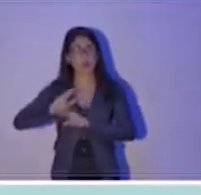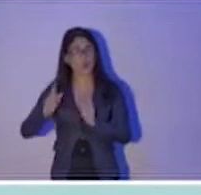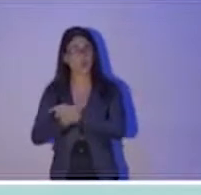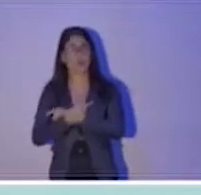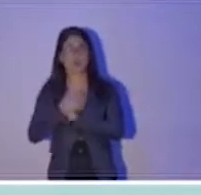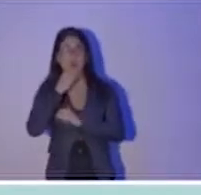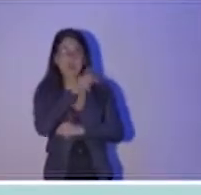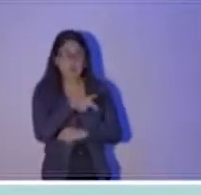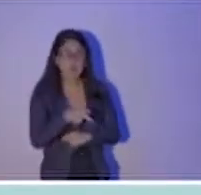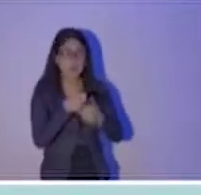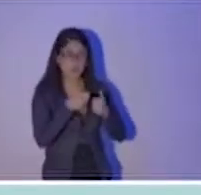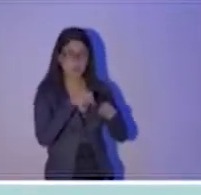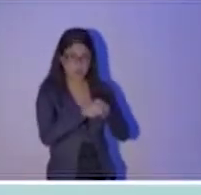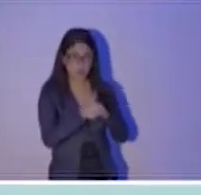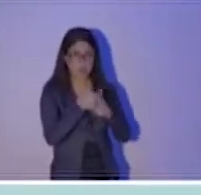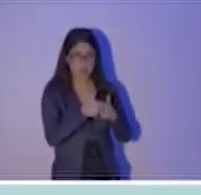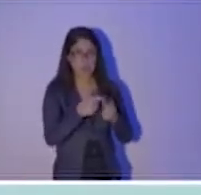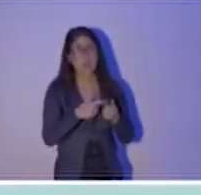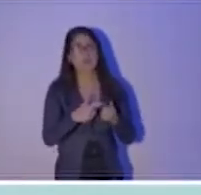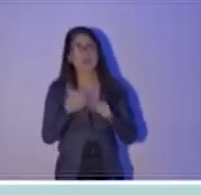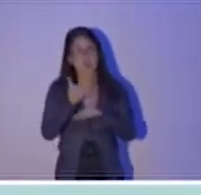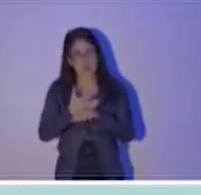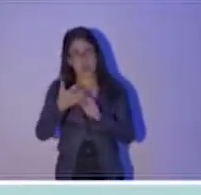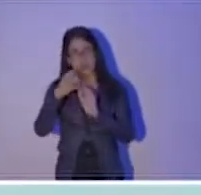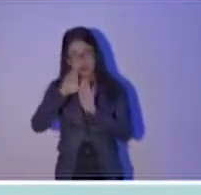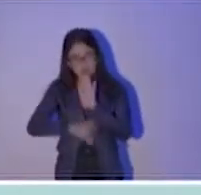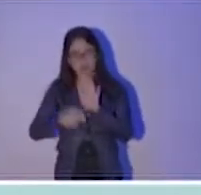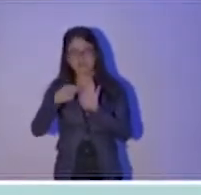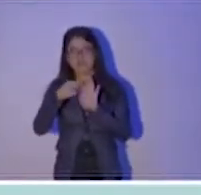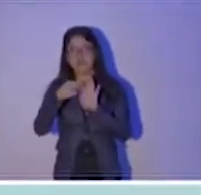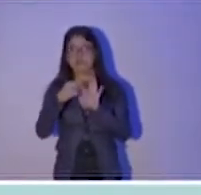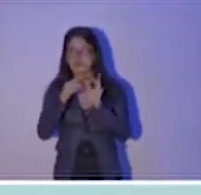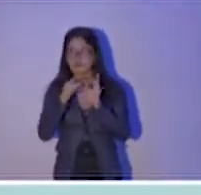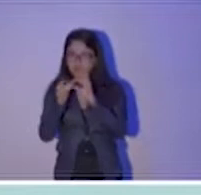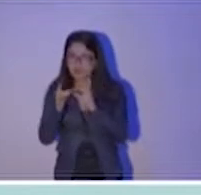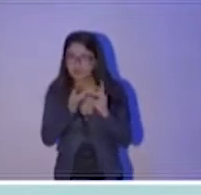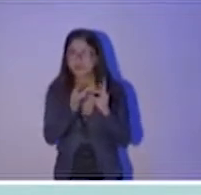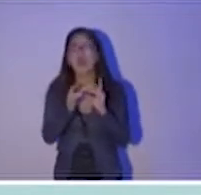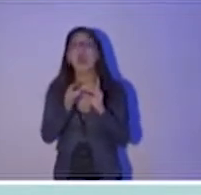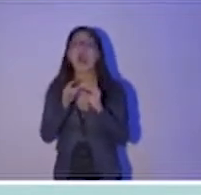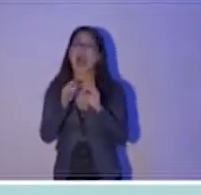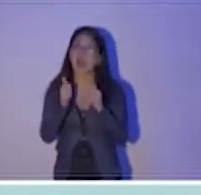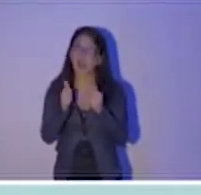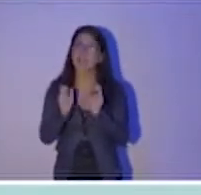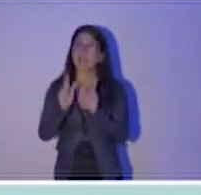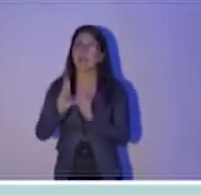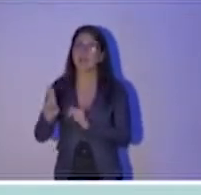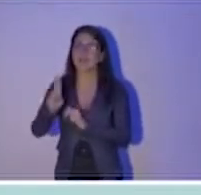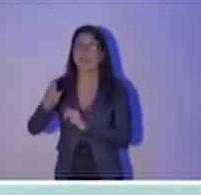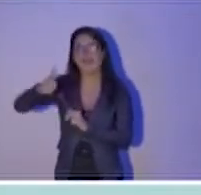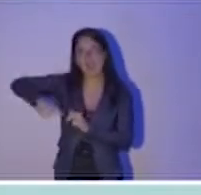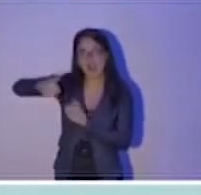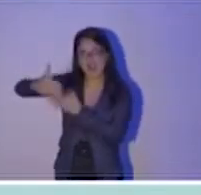formado, um bom alinhamento curricular, e aí eu uso a avaliação para ver se a coisa está boa. Agora, isso precisa